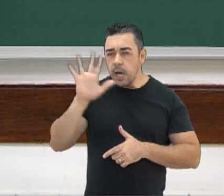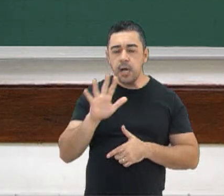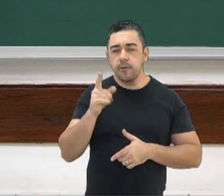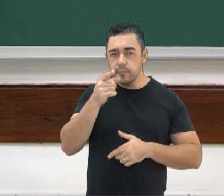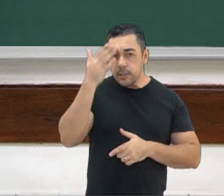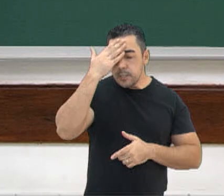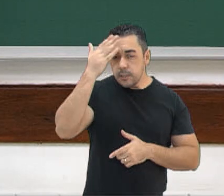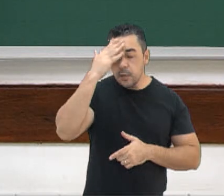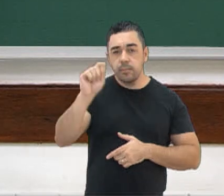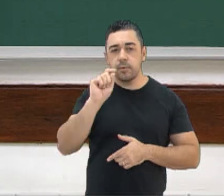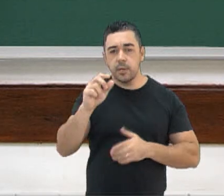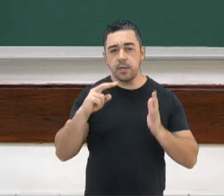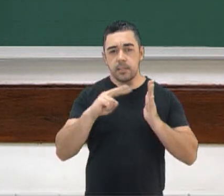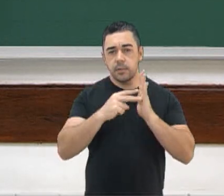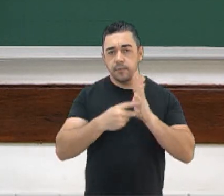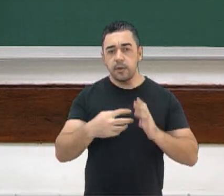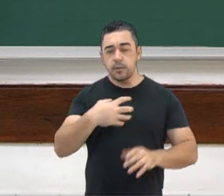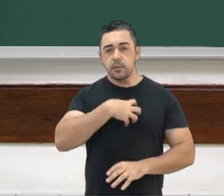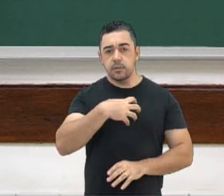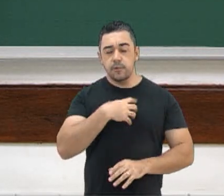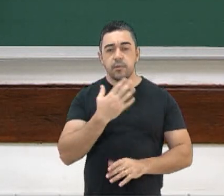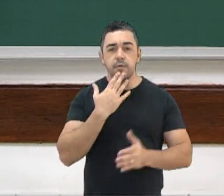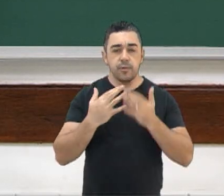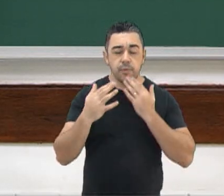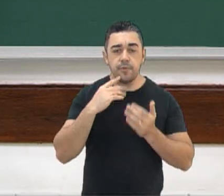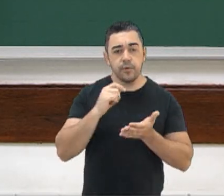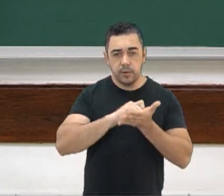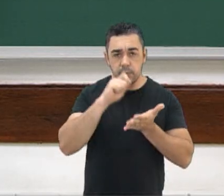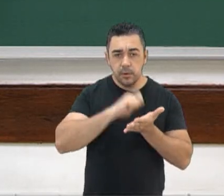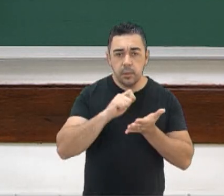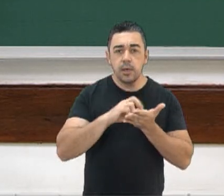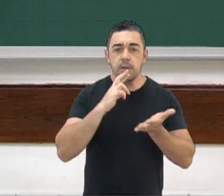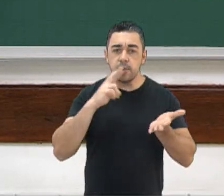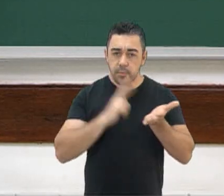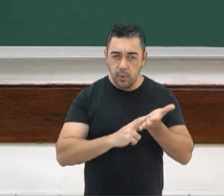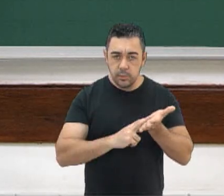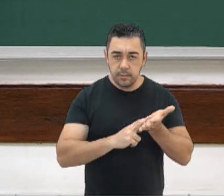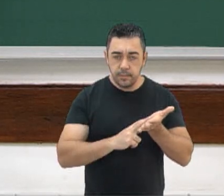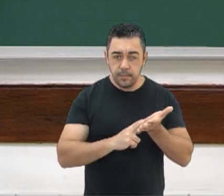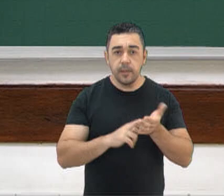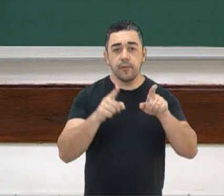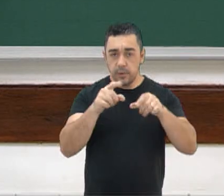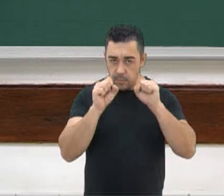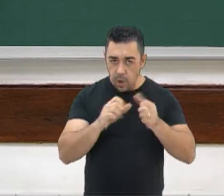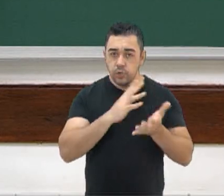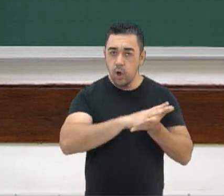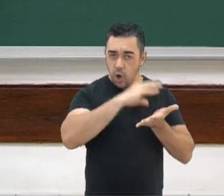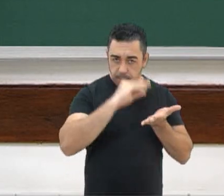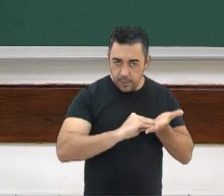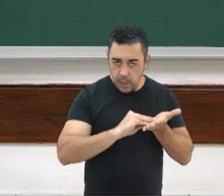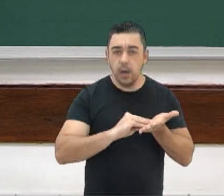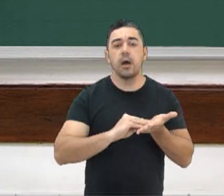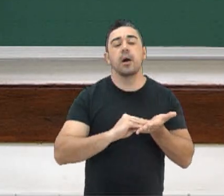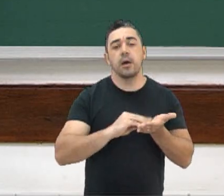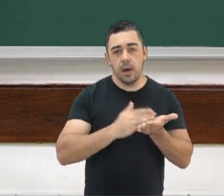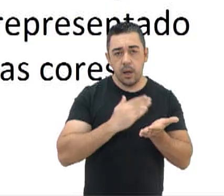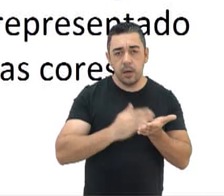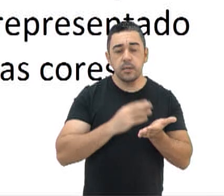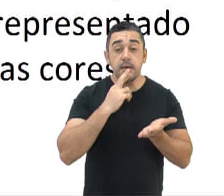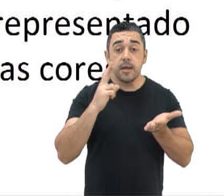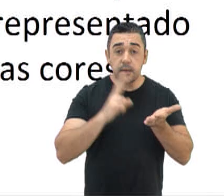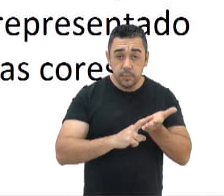sabe sobre o sentido das cores, você vai responder a essa questão. Pode copiar o enunciado no caderno